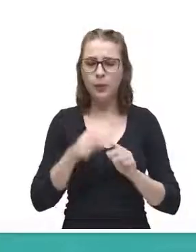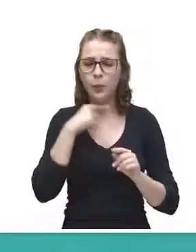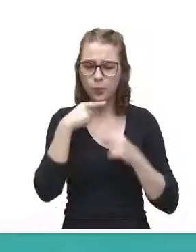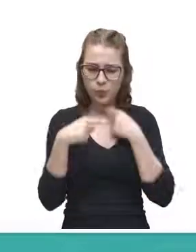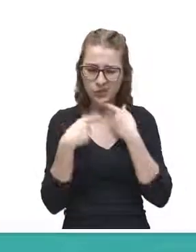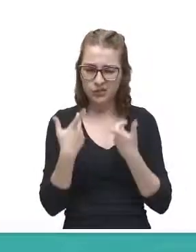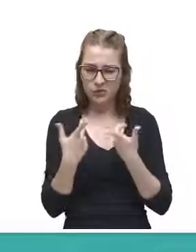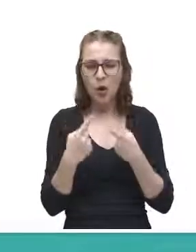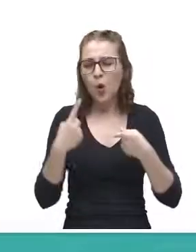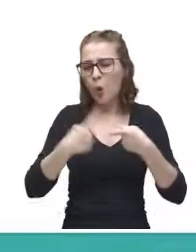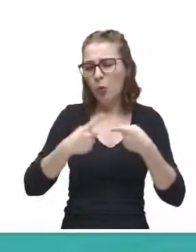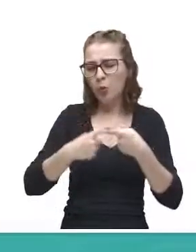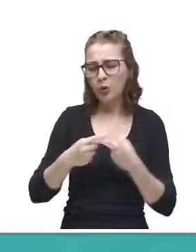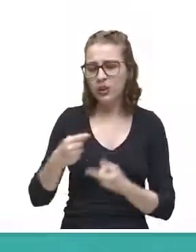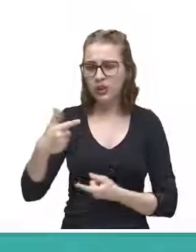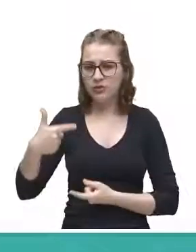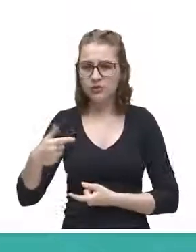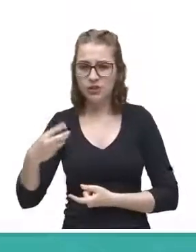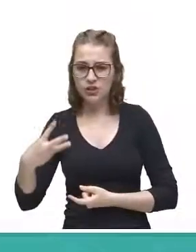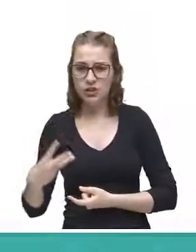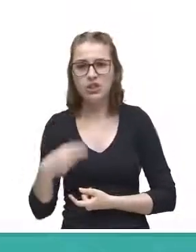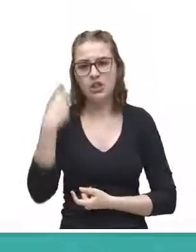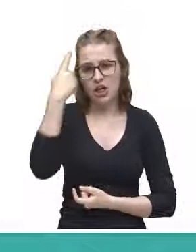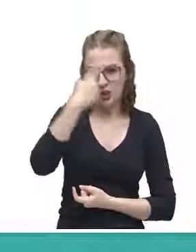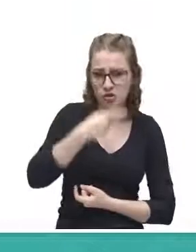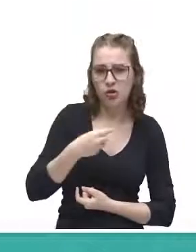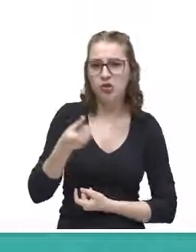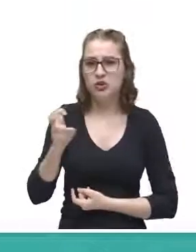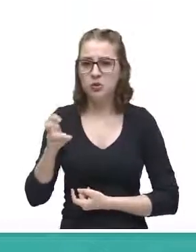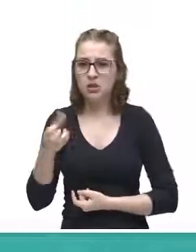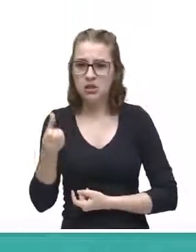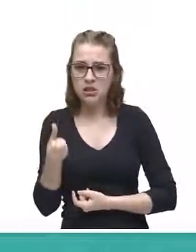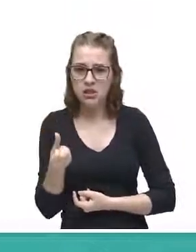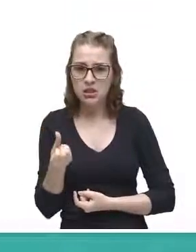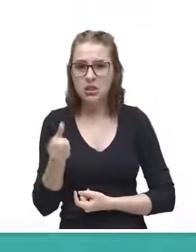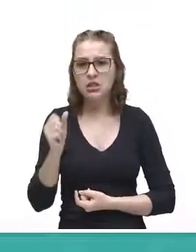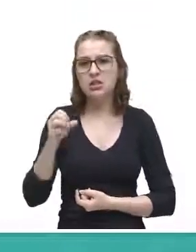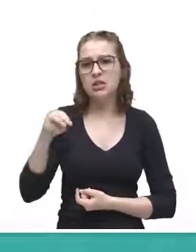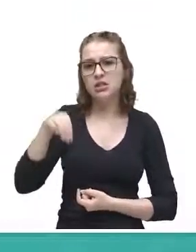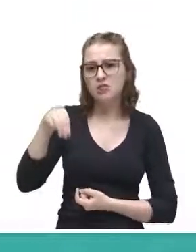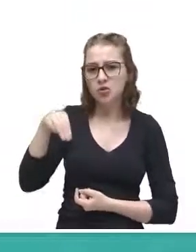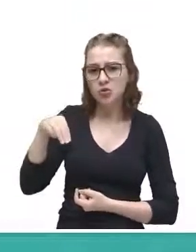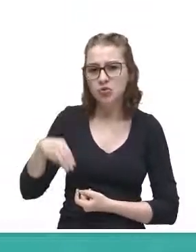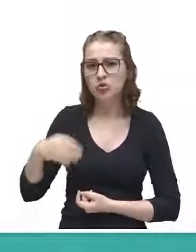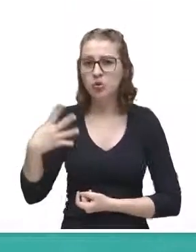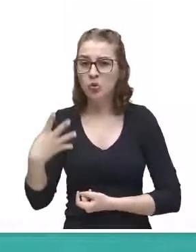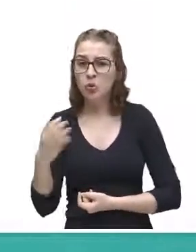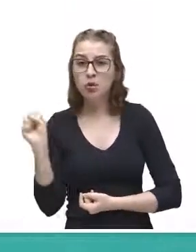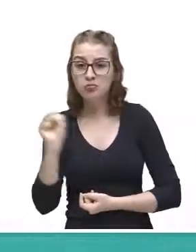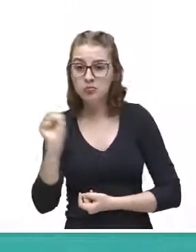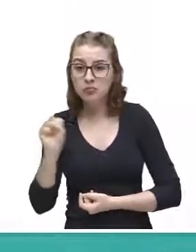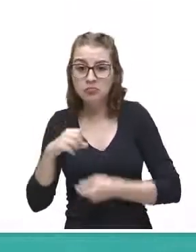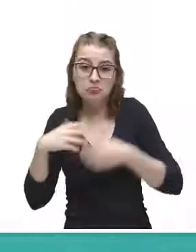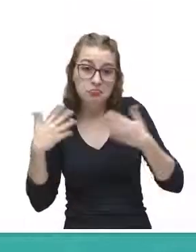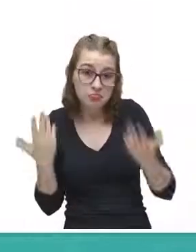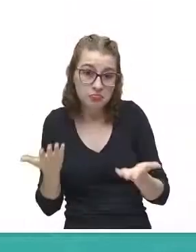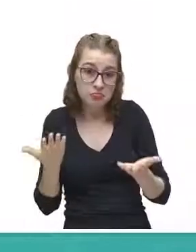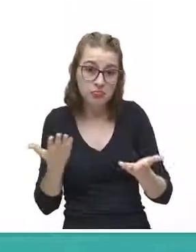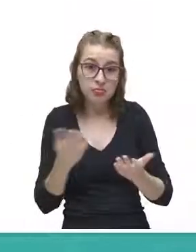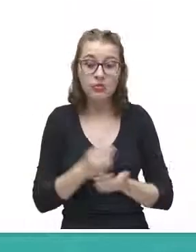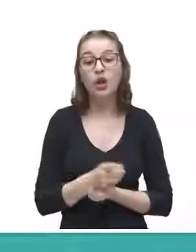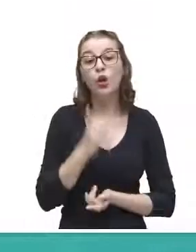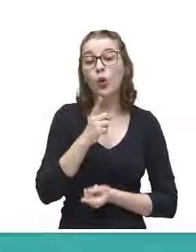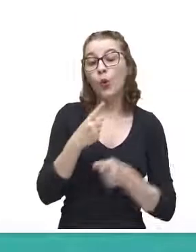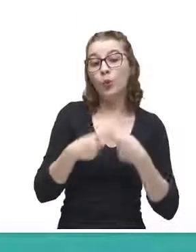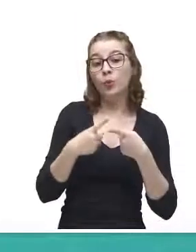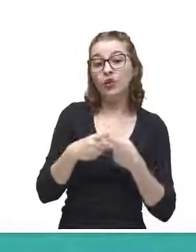23 horas, 56 minutos e 4 segundos? Porque é considerado o dia sideral ou astronômico, tá?